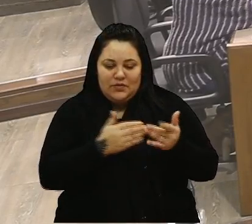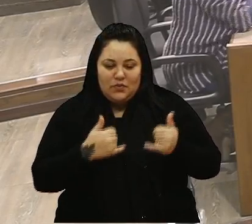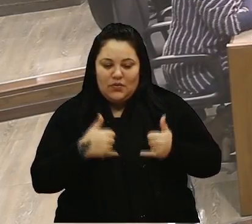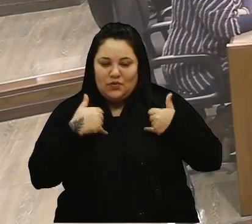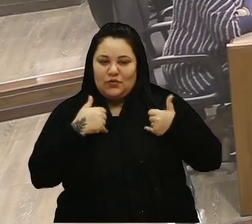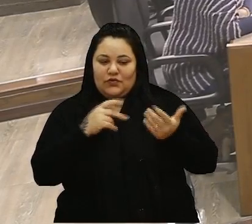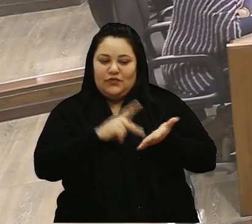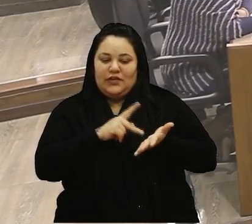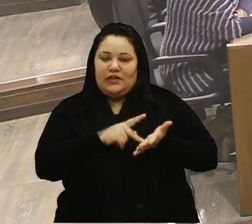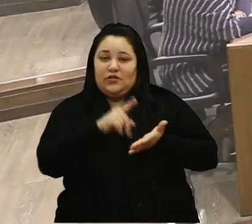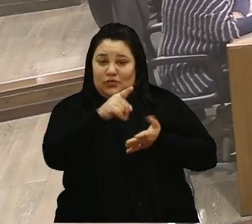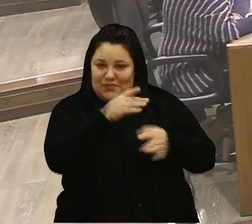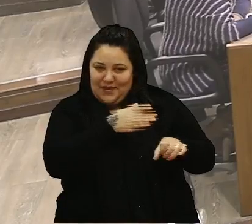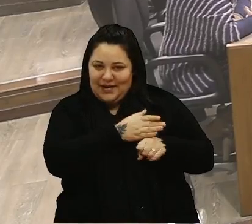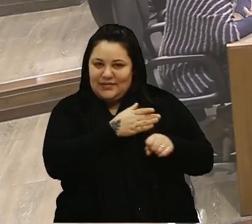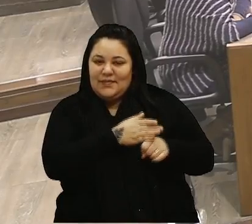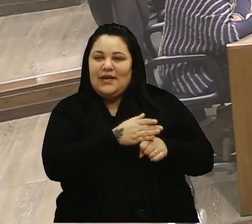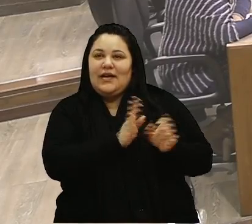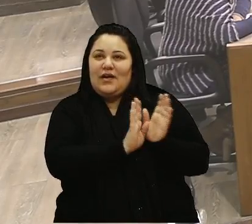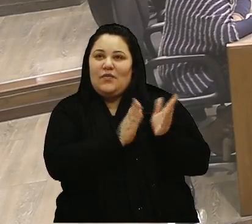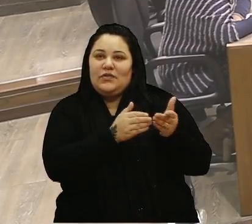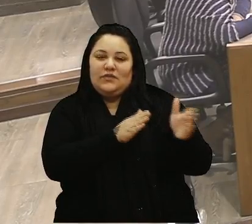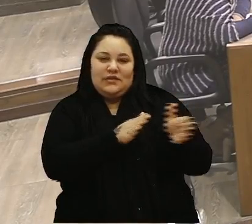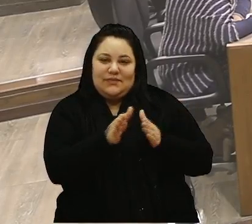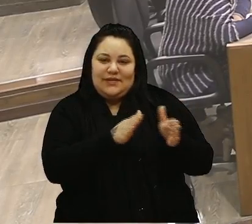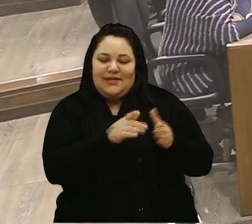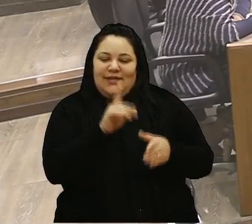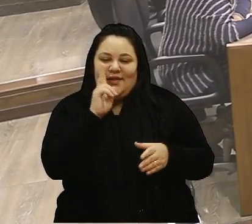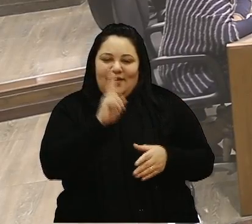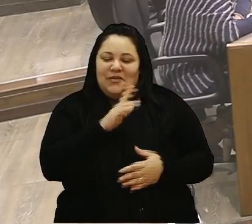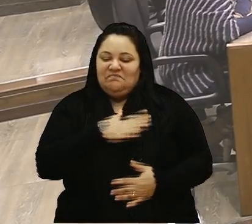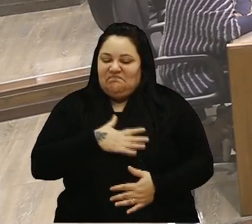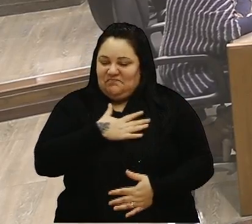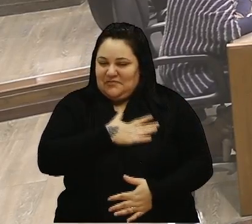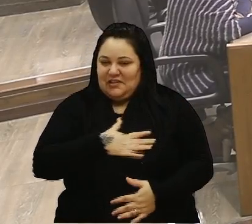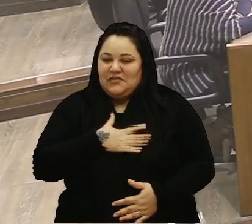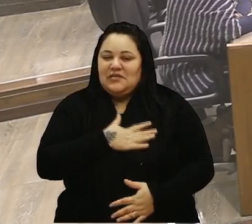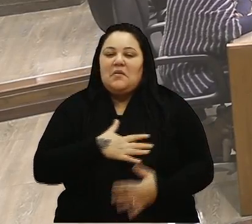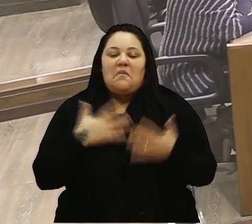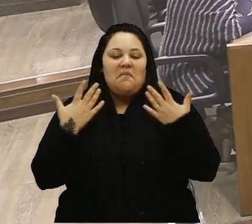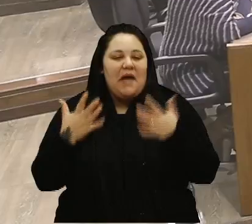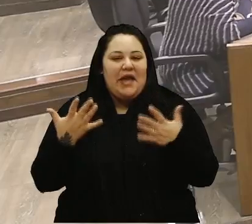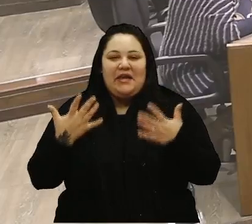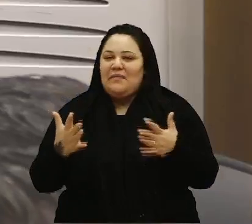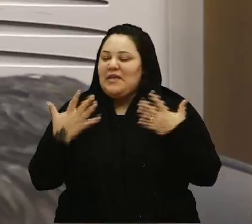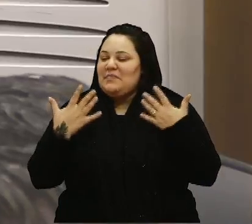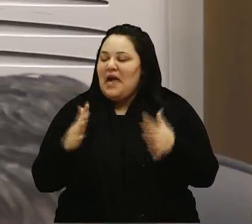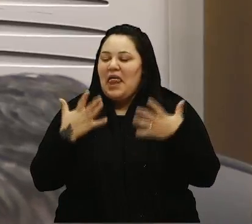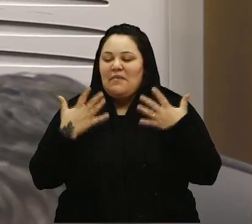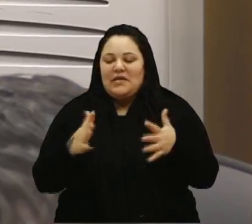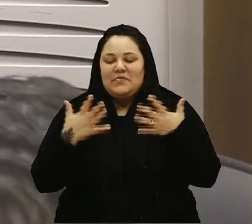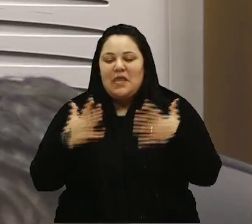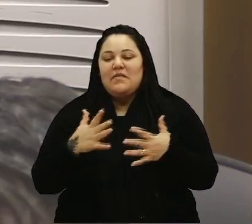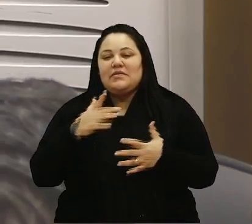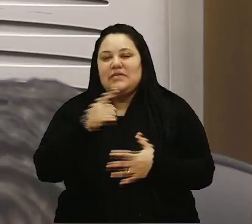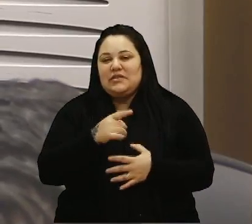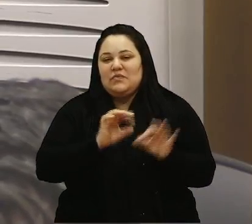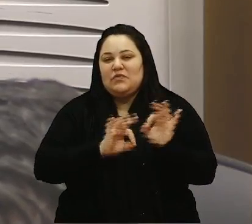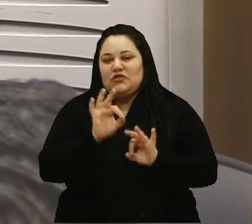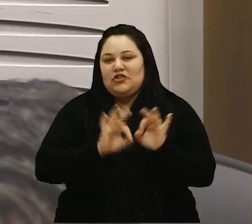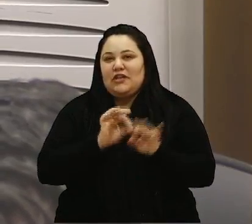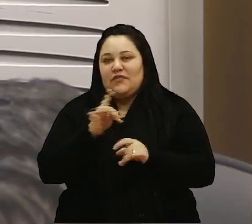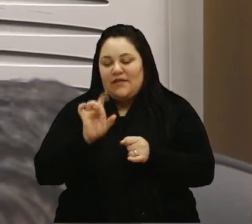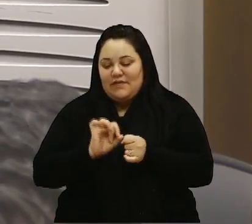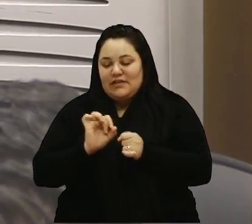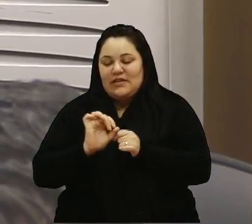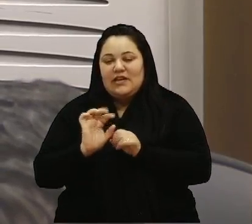você é membro da Comissão da Acessibilidade, e olha que satisfação. Parabéns 1000 vezes, porque esse projeto irá sim fazer a diferença na vida de